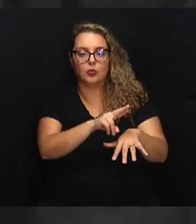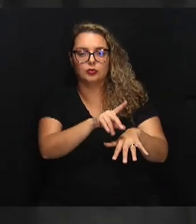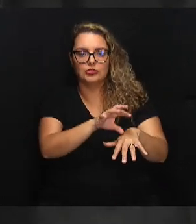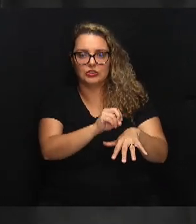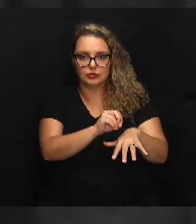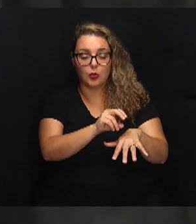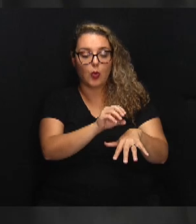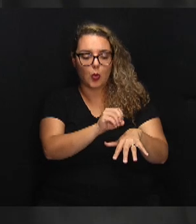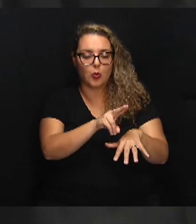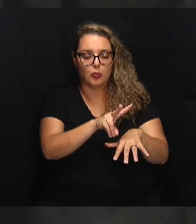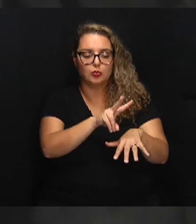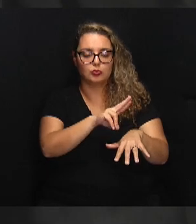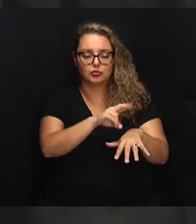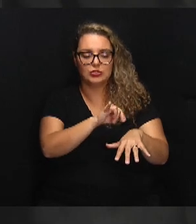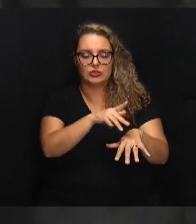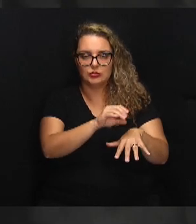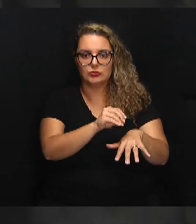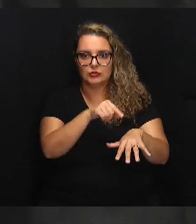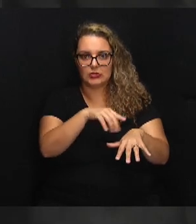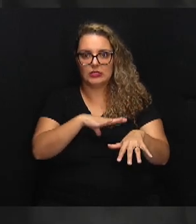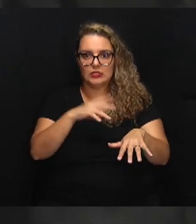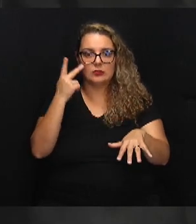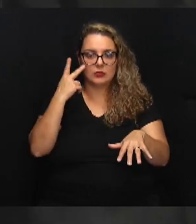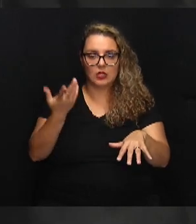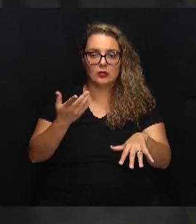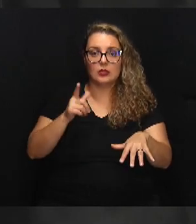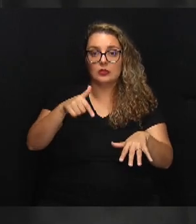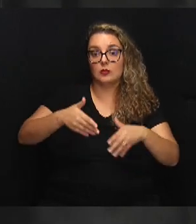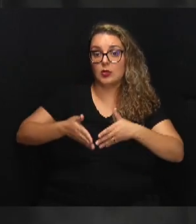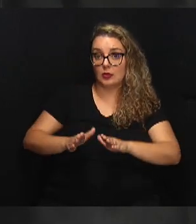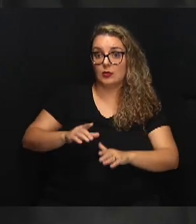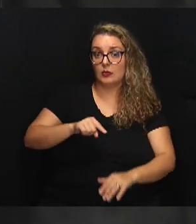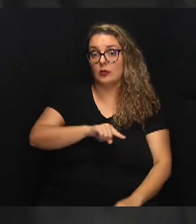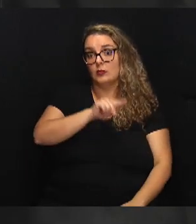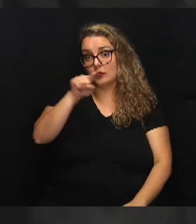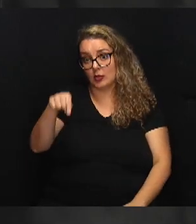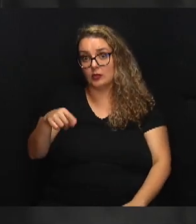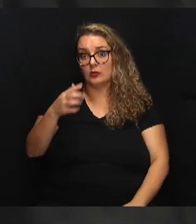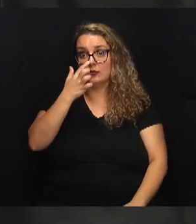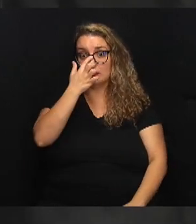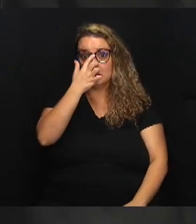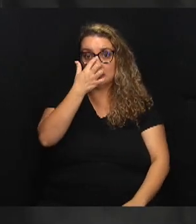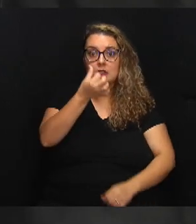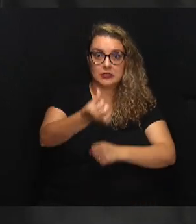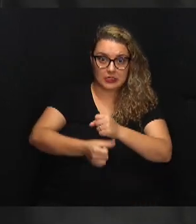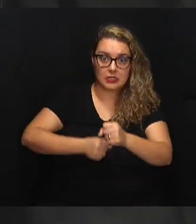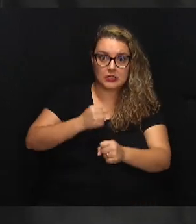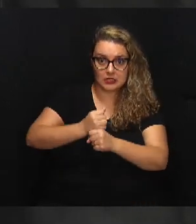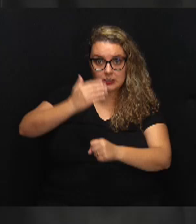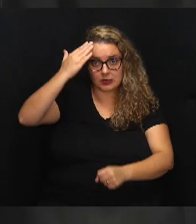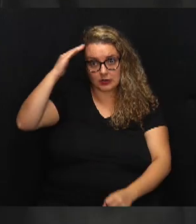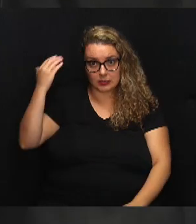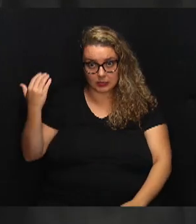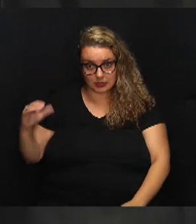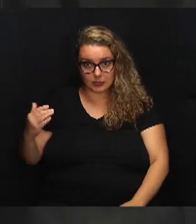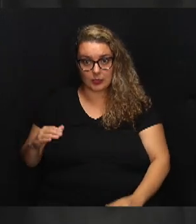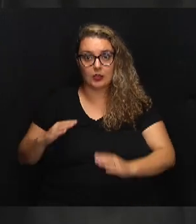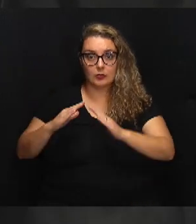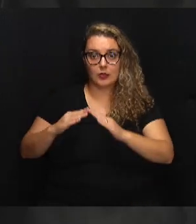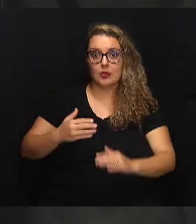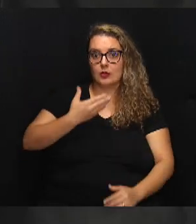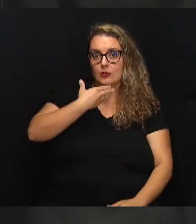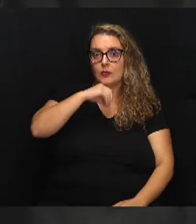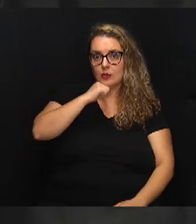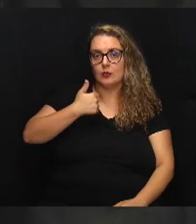ali eu nasci. Logo depois do meu nascimento, fomos passar 6 anos em Curitiba, né? Moramos lá, eu e meu pai. Meu